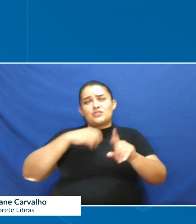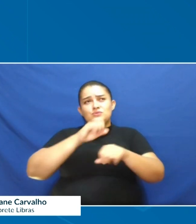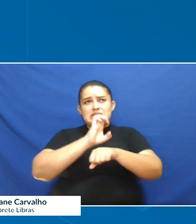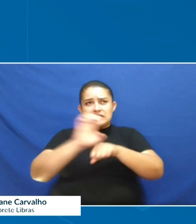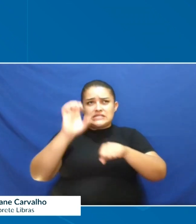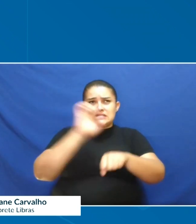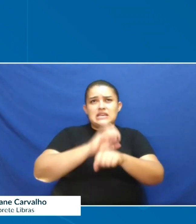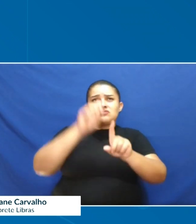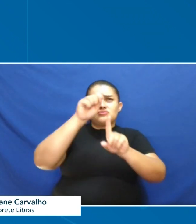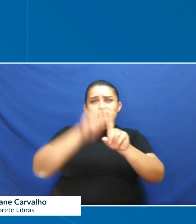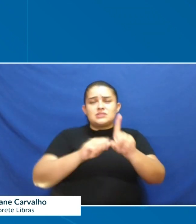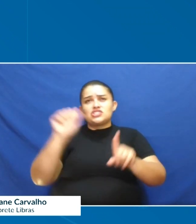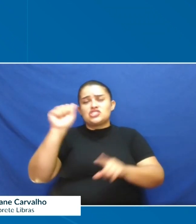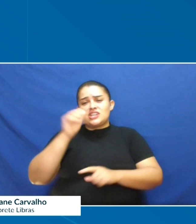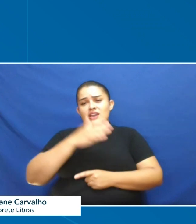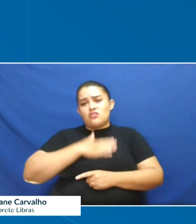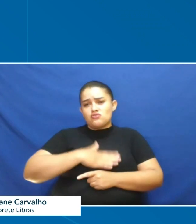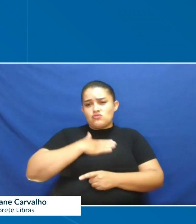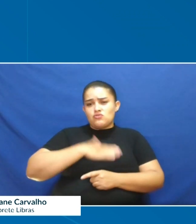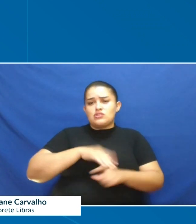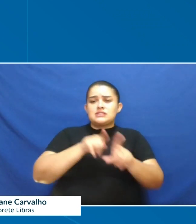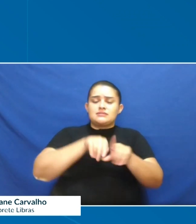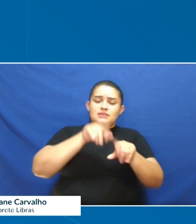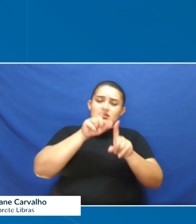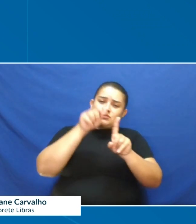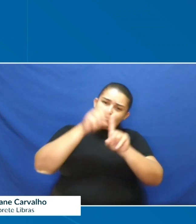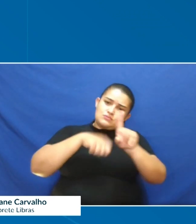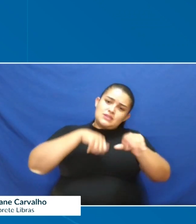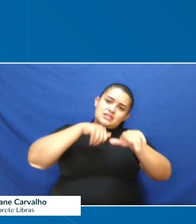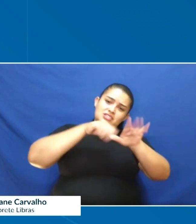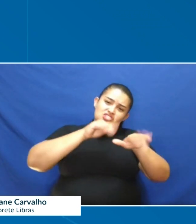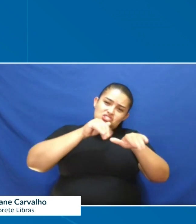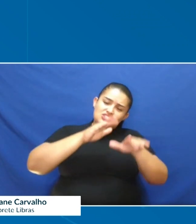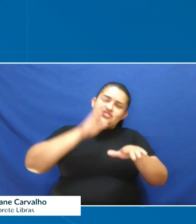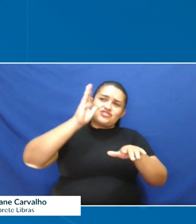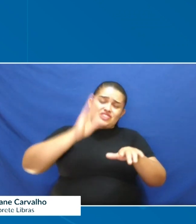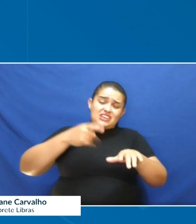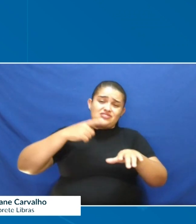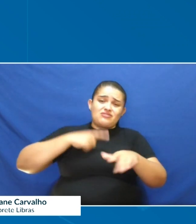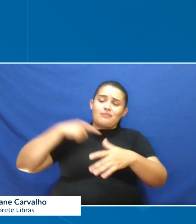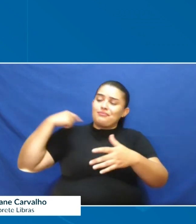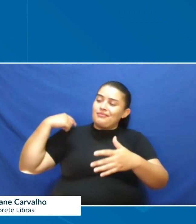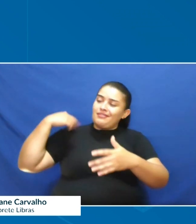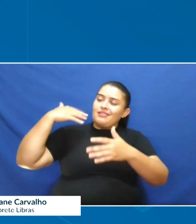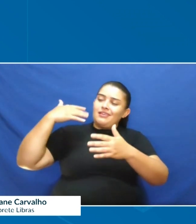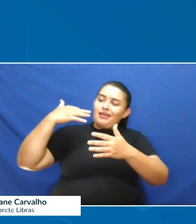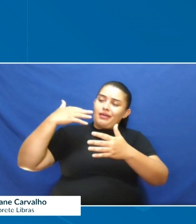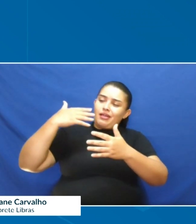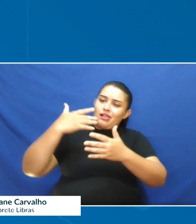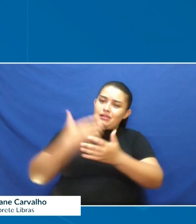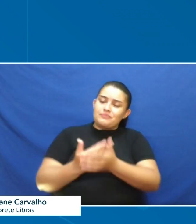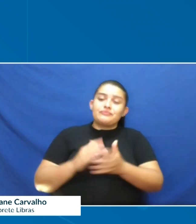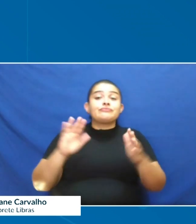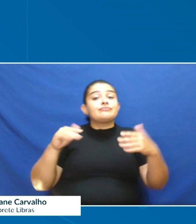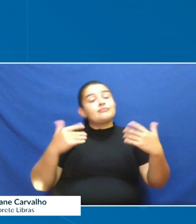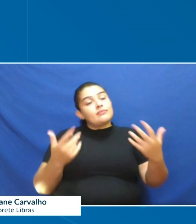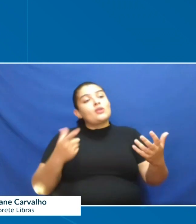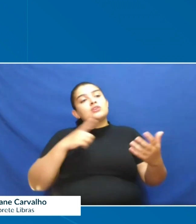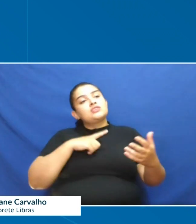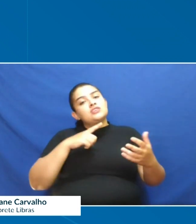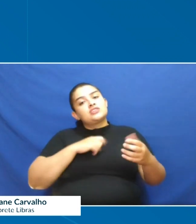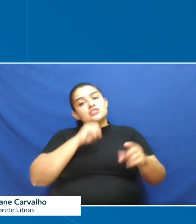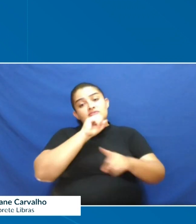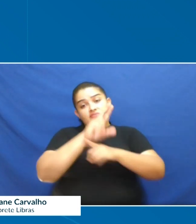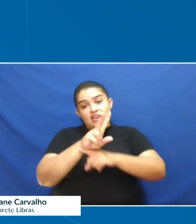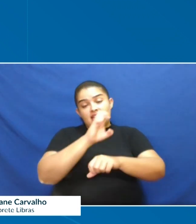certo tempo durante essa pandemia, né, para as indústrias se regularizarem do meu estágio.